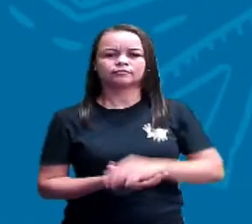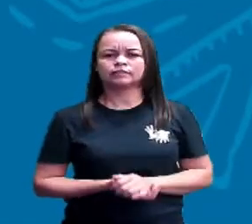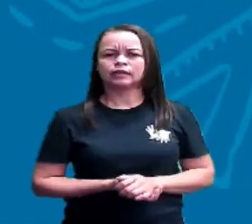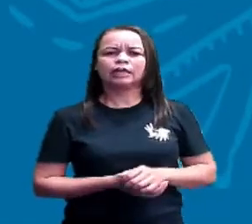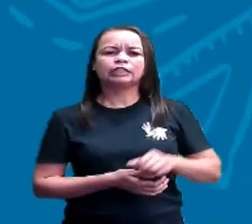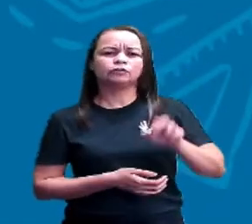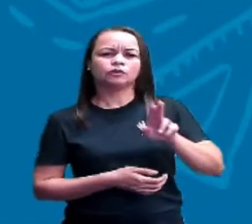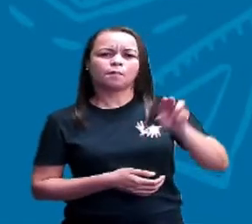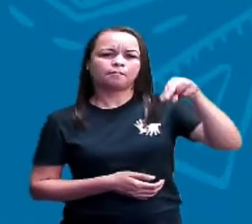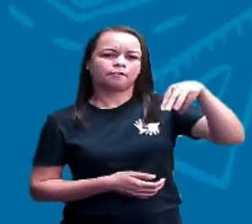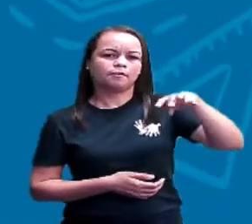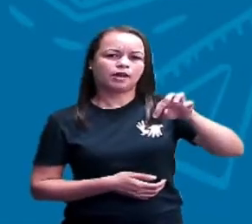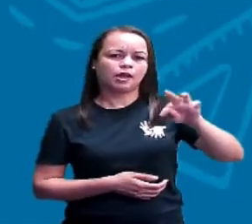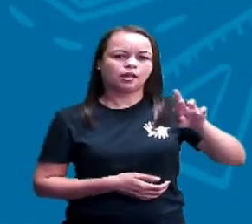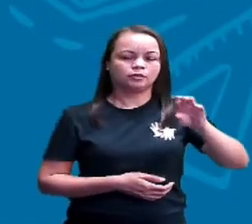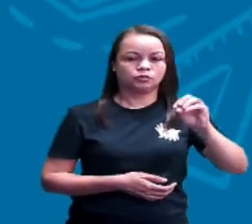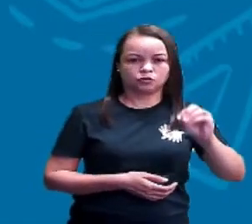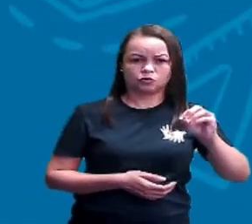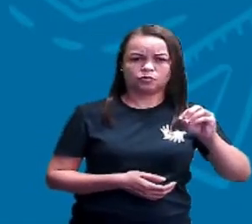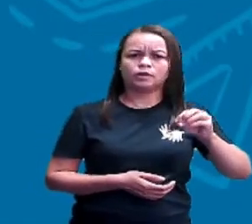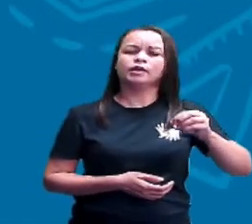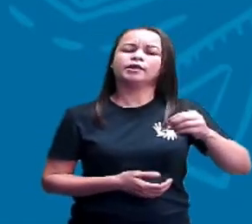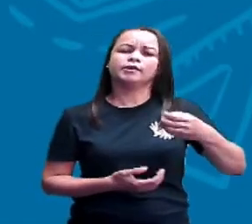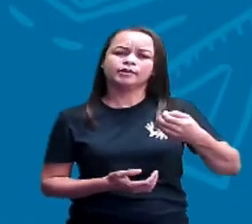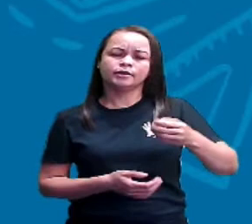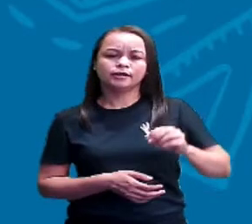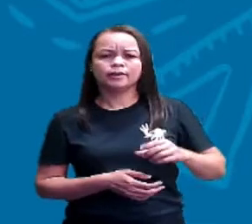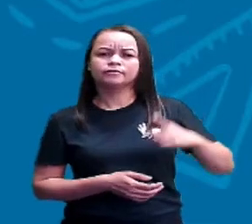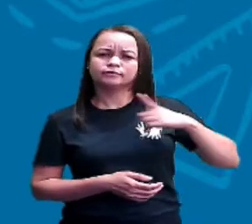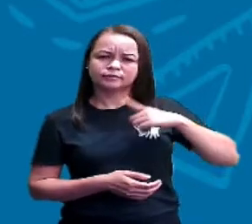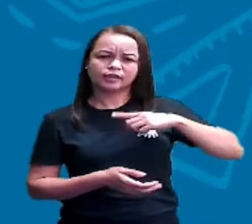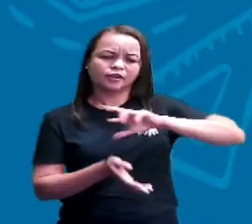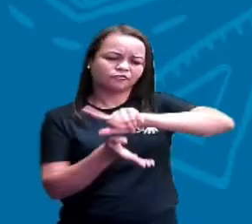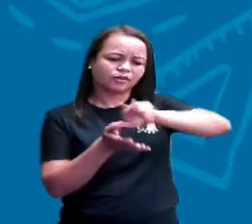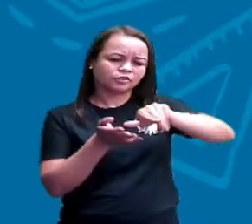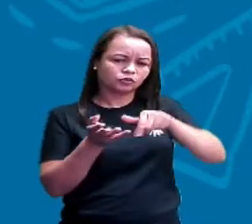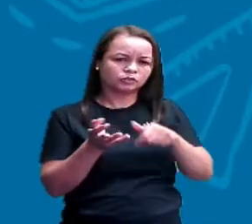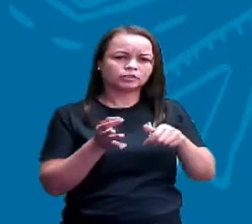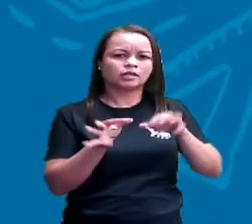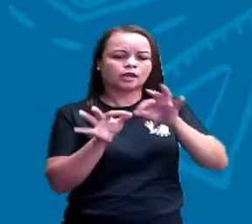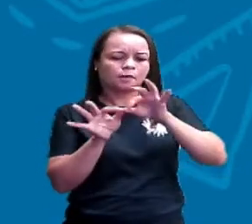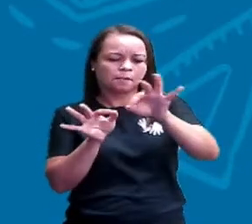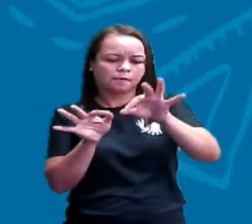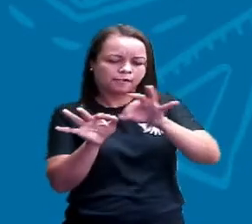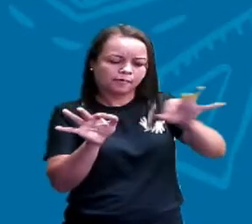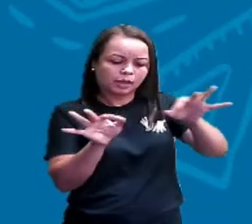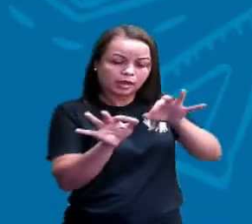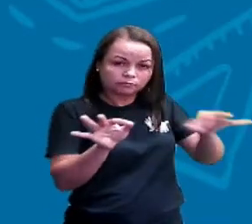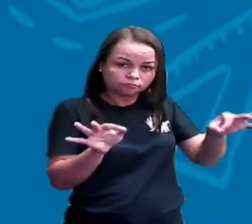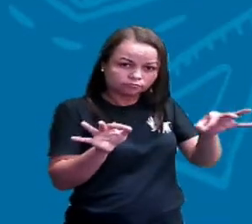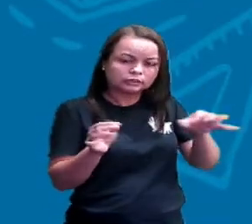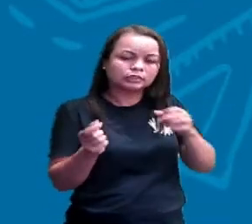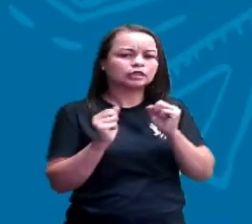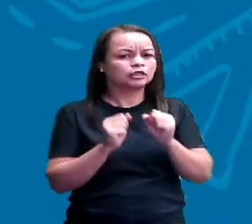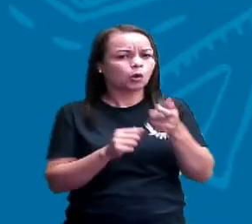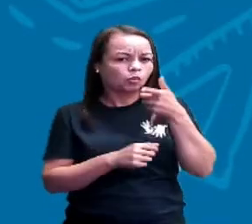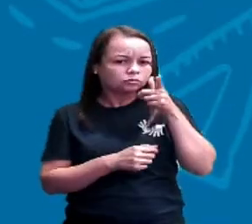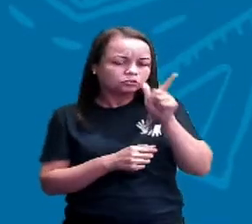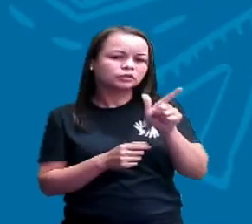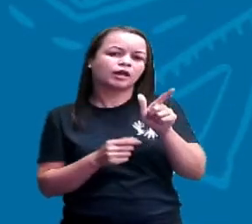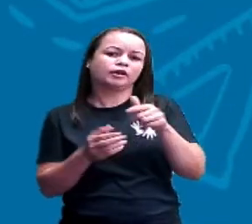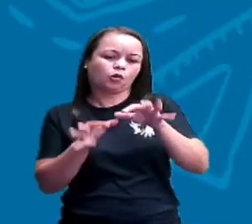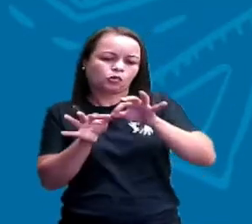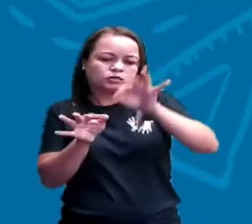não. Existem outras unidades de medidas, certo? Que conseguem fazer a medição de